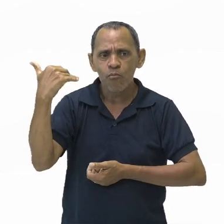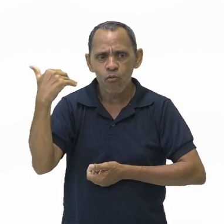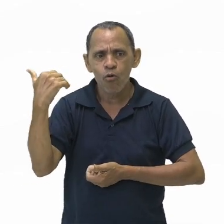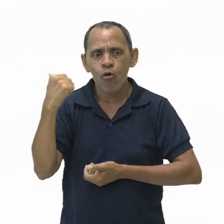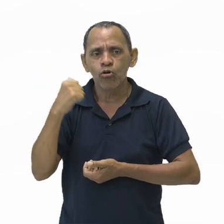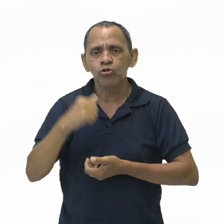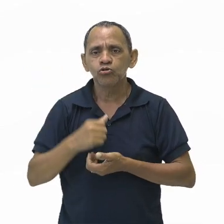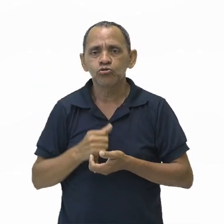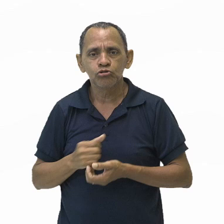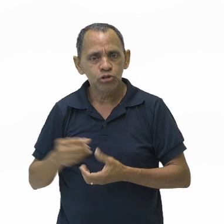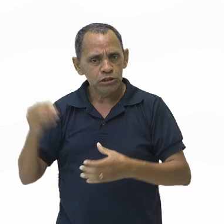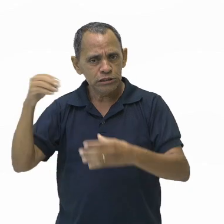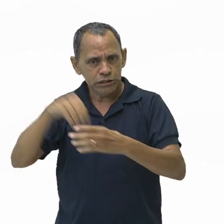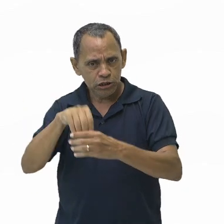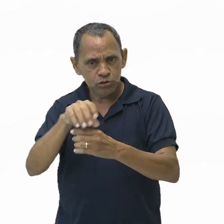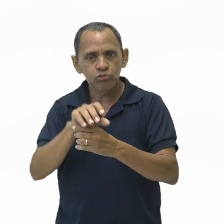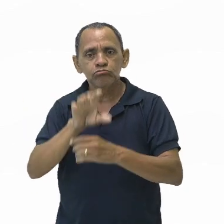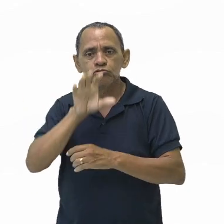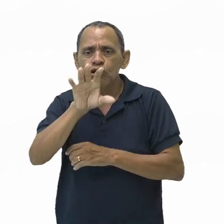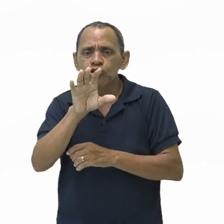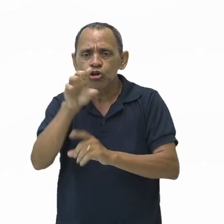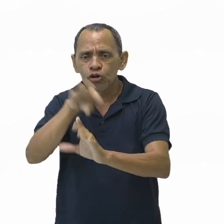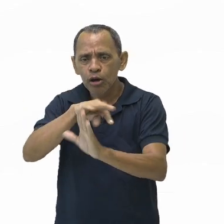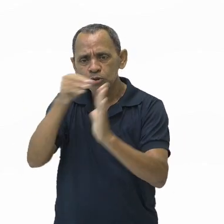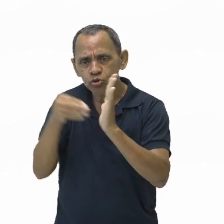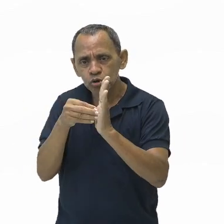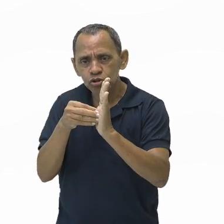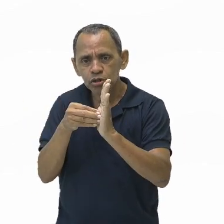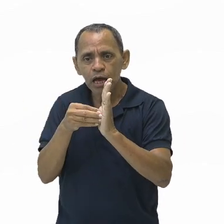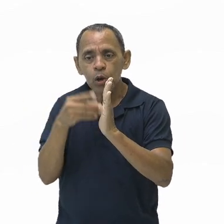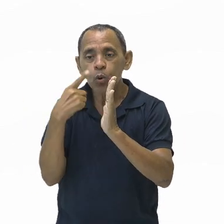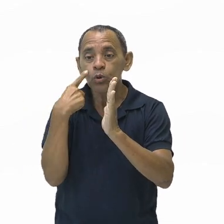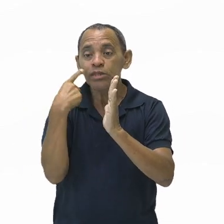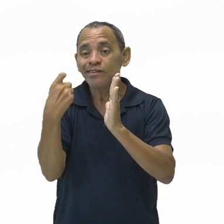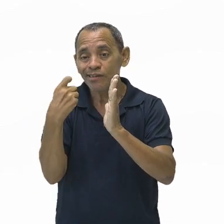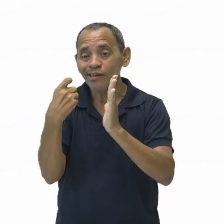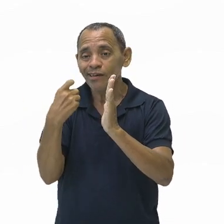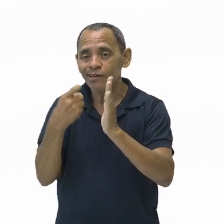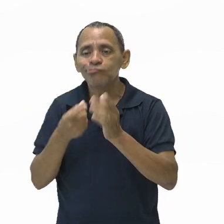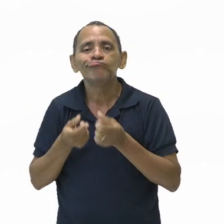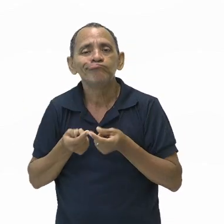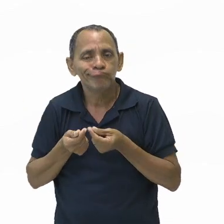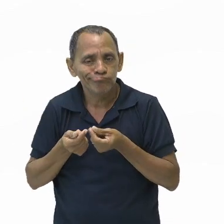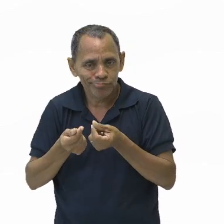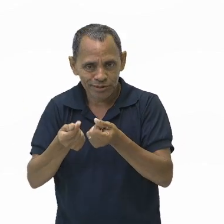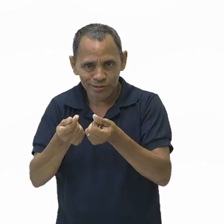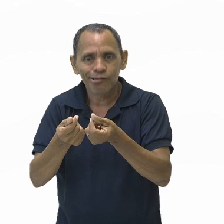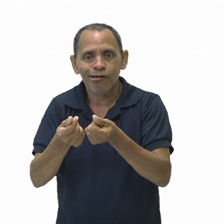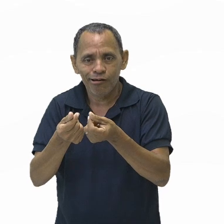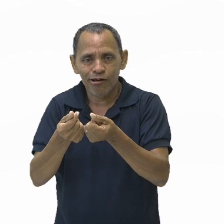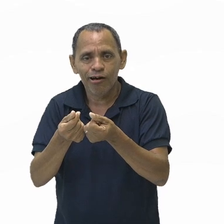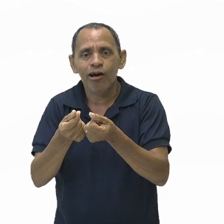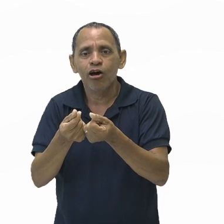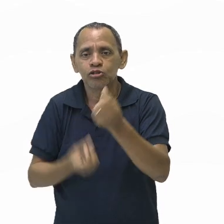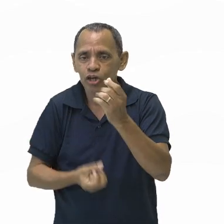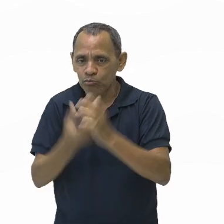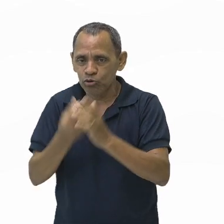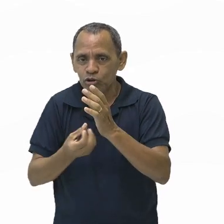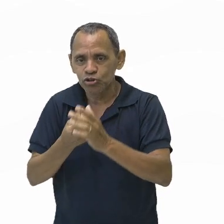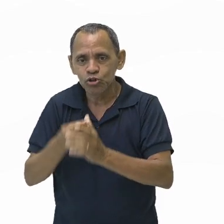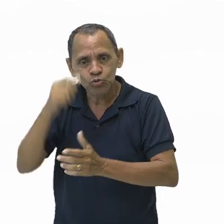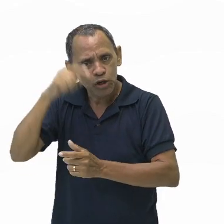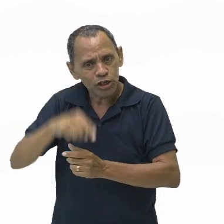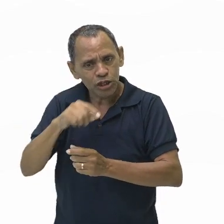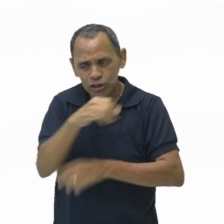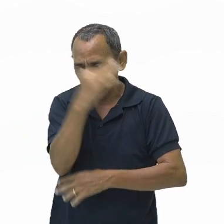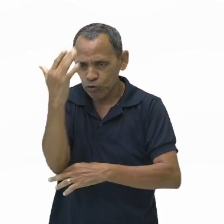região amazônica, né, quando você teve um interesse do capital em cima do que era produzido aqui nas florestas. Né?